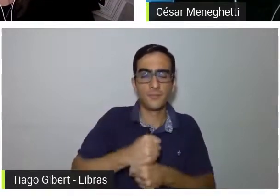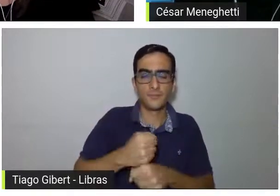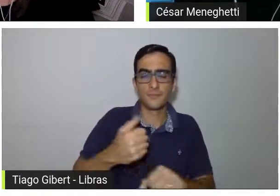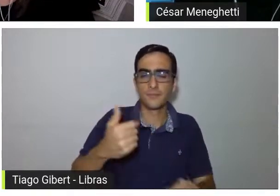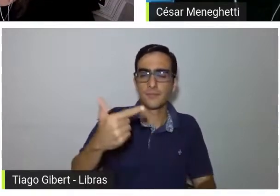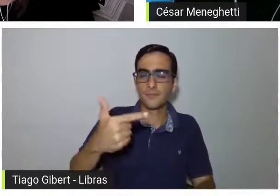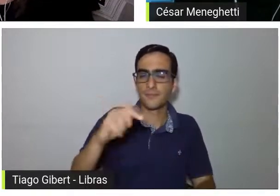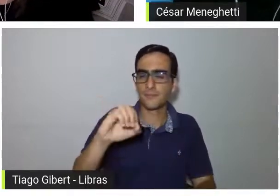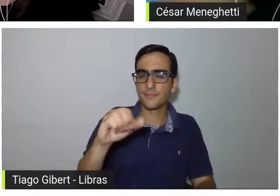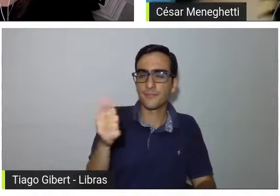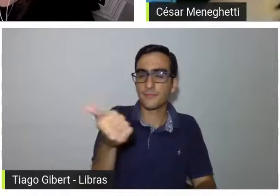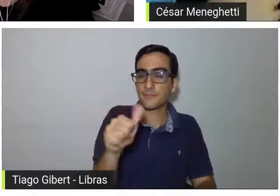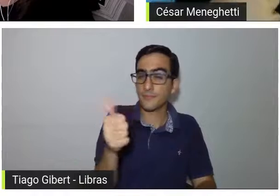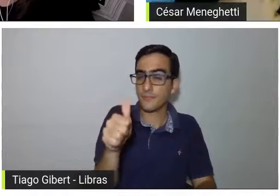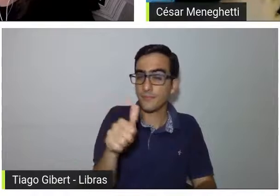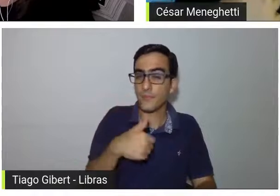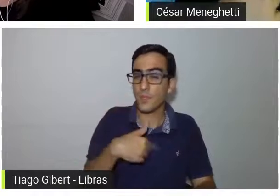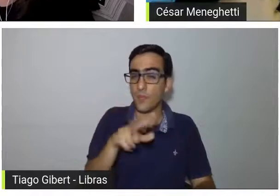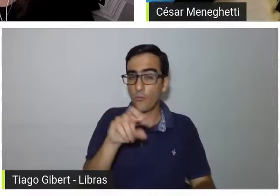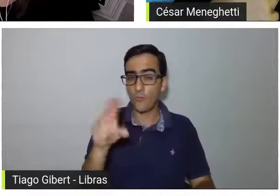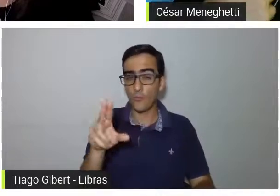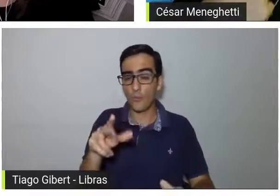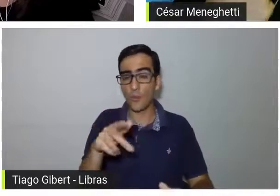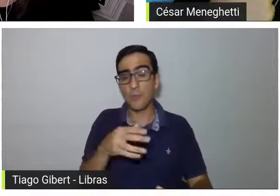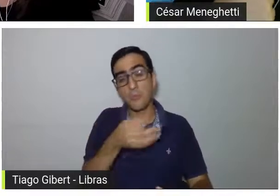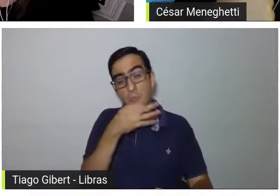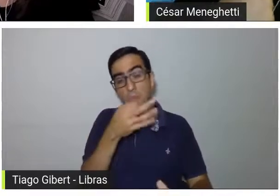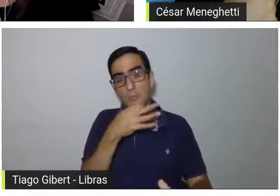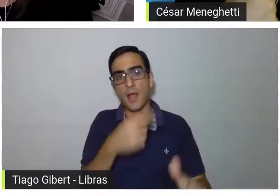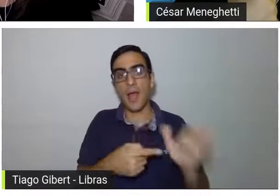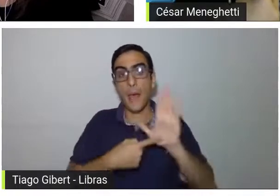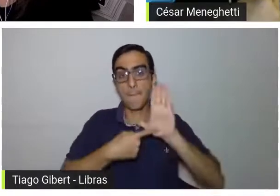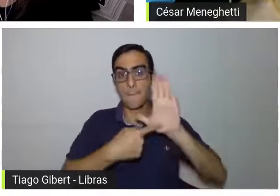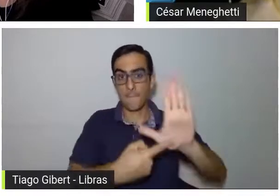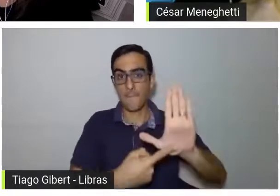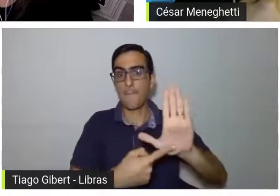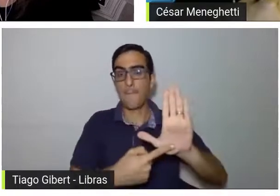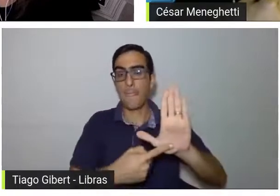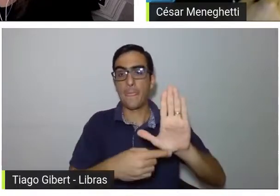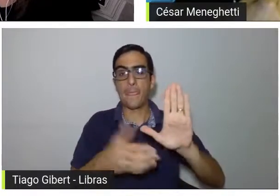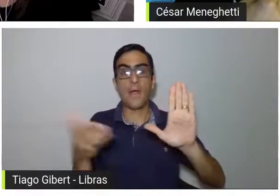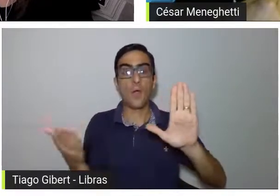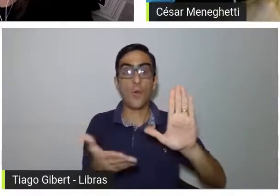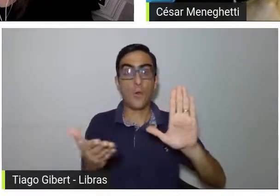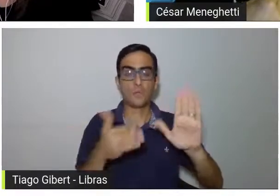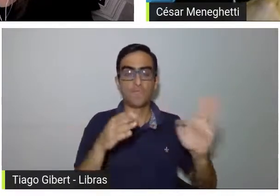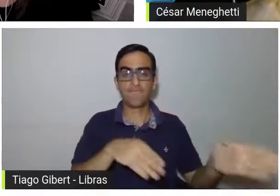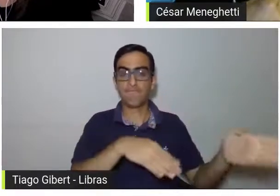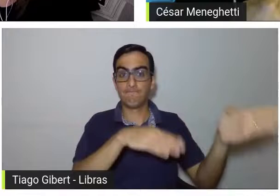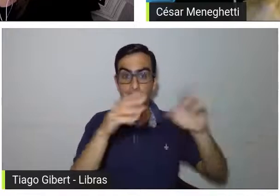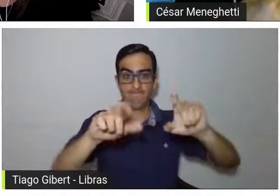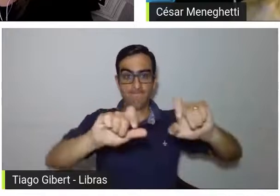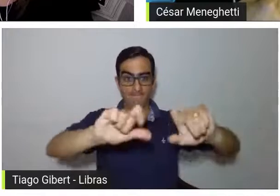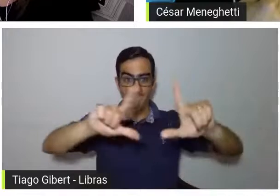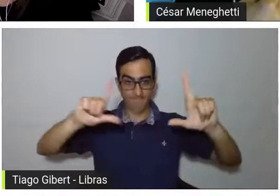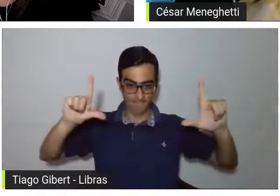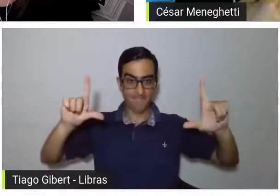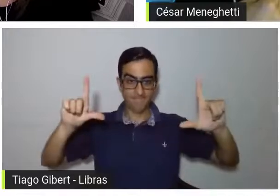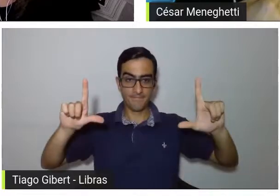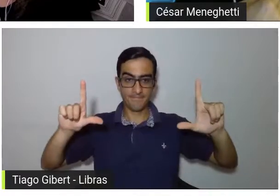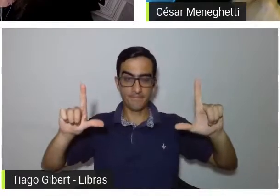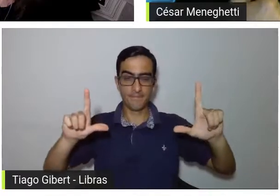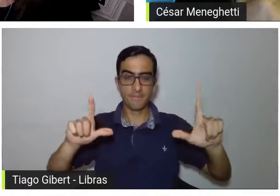Eu sugiro a gente apresentar agora, a gente já passar ele para assistir em tela cheia.